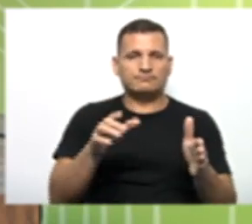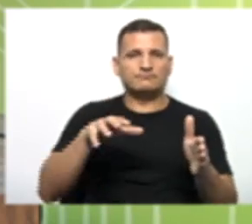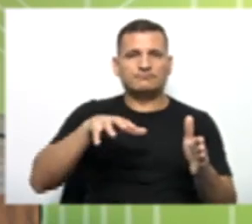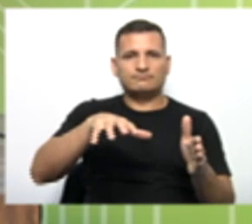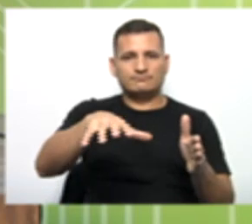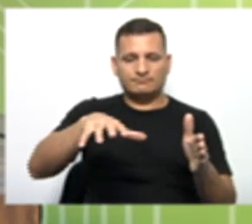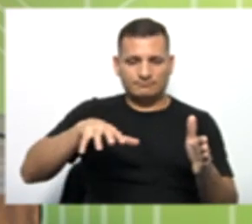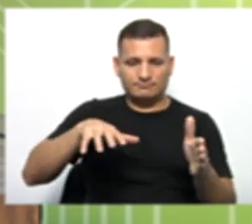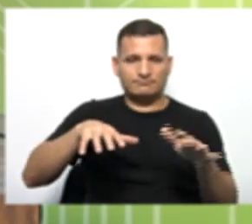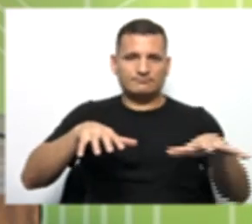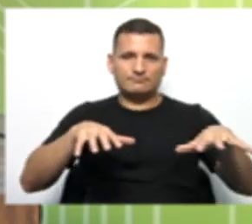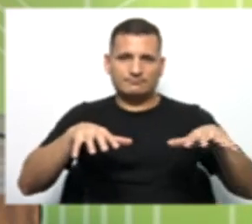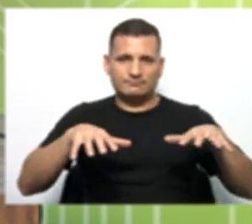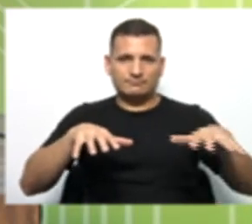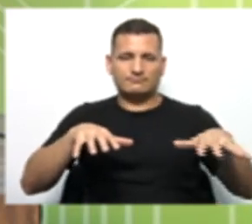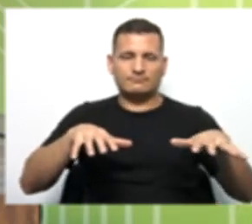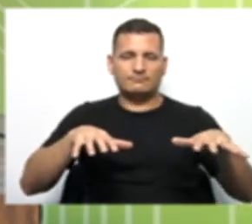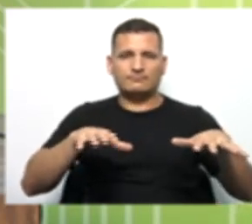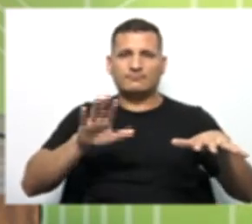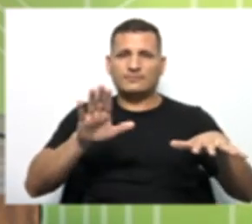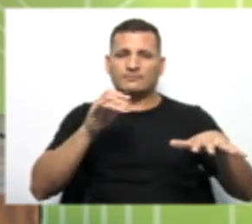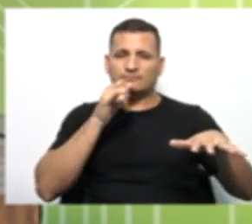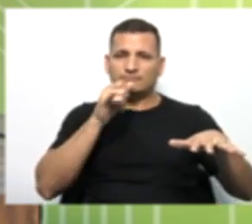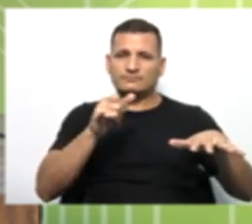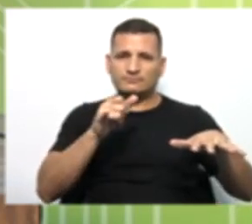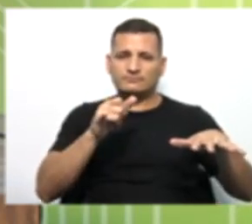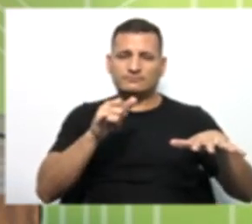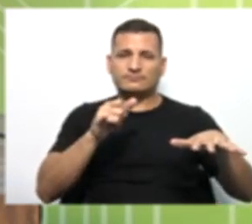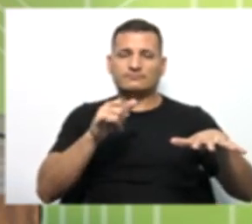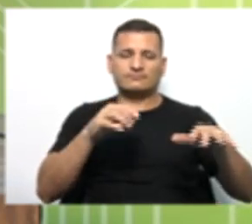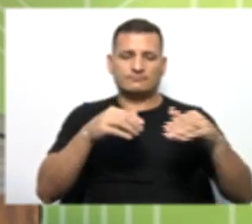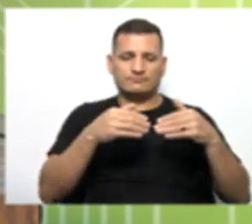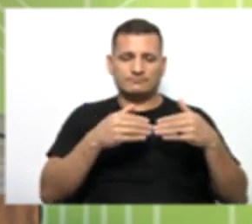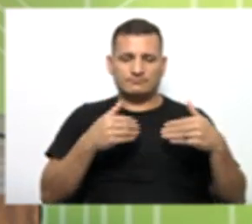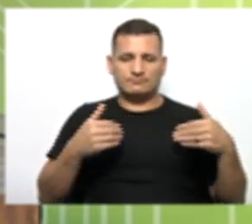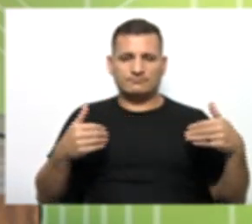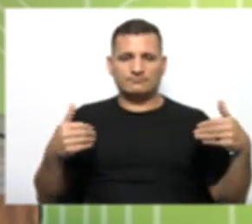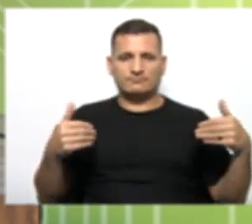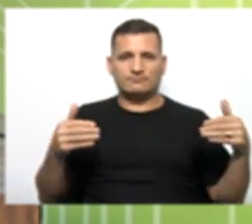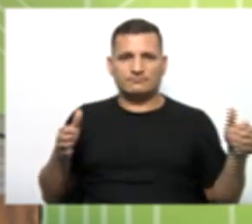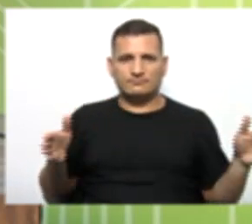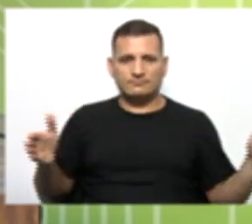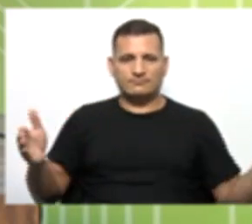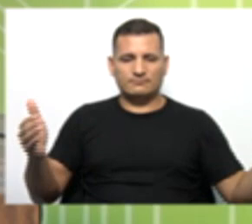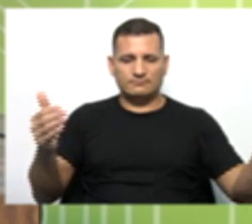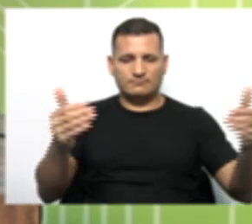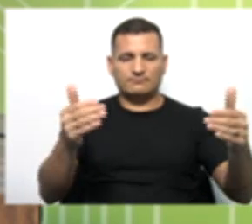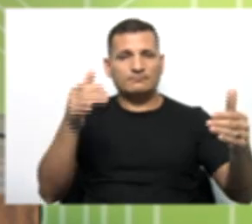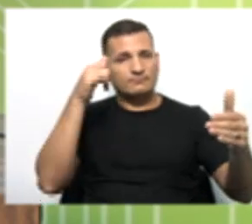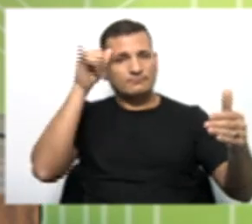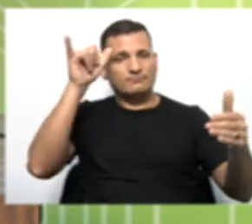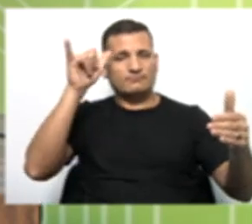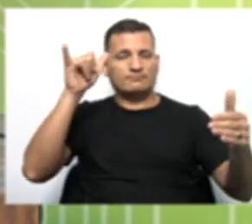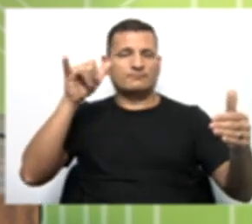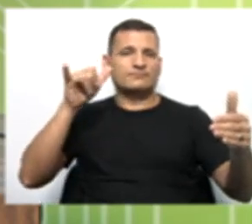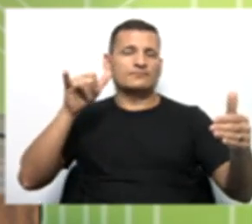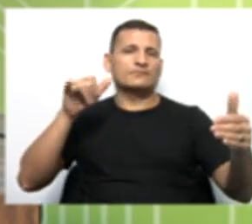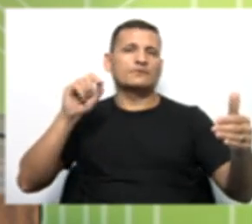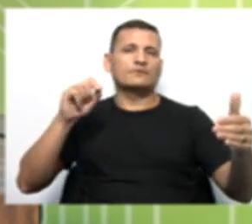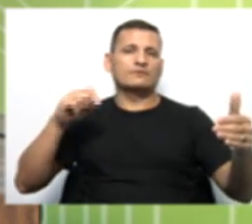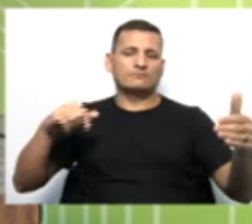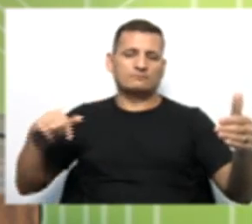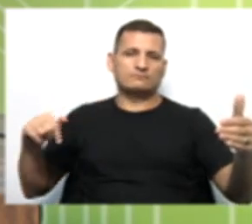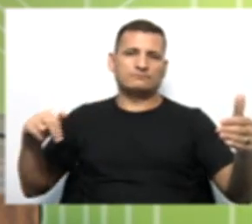mas se isso for cercado e impedido que o gado tenha acesso direto, pode impedir com que o gado caminhe nessas